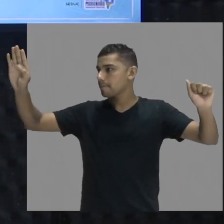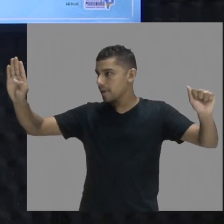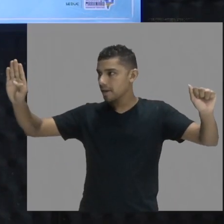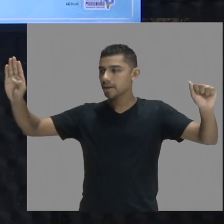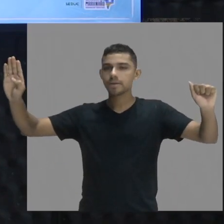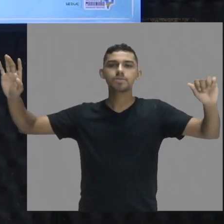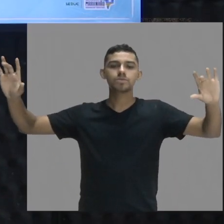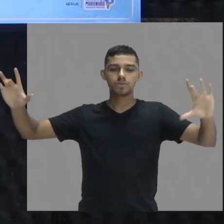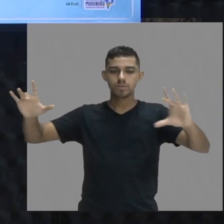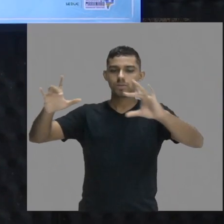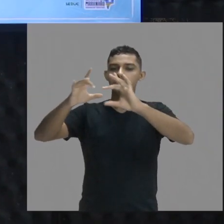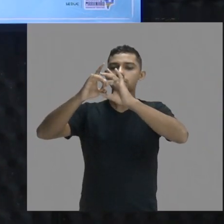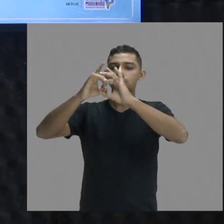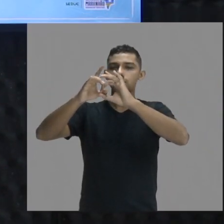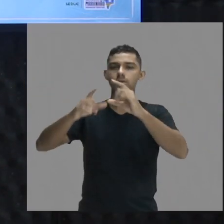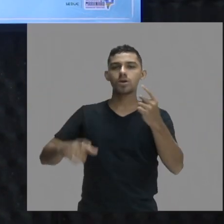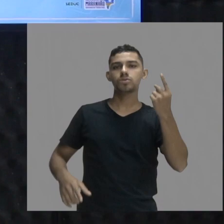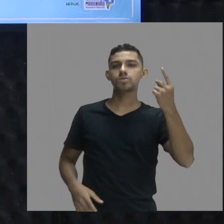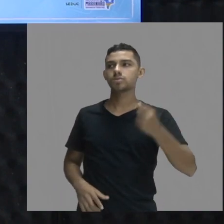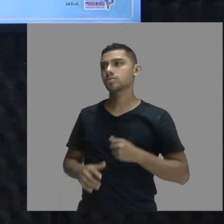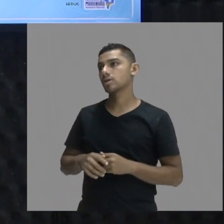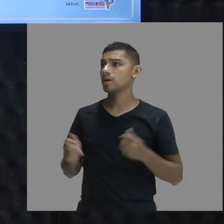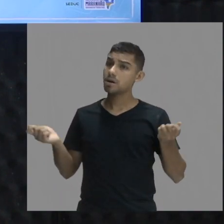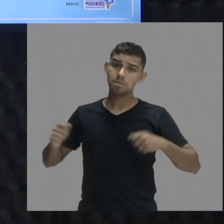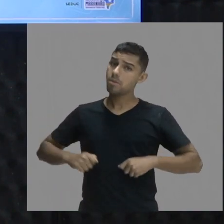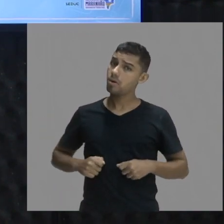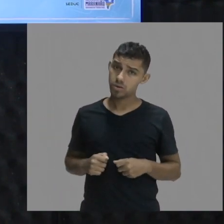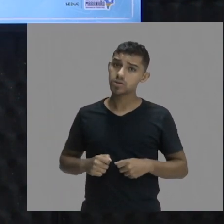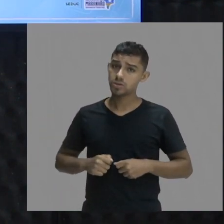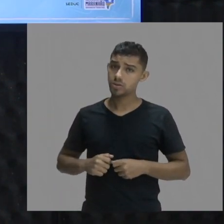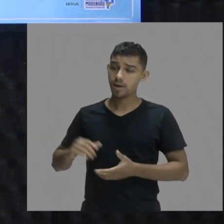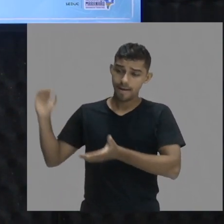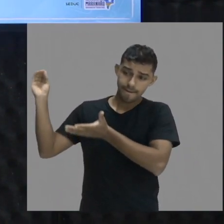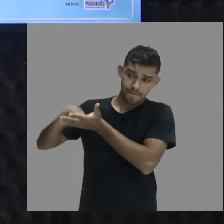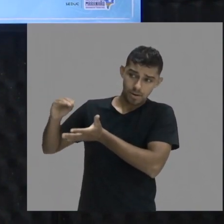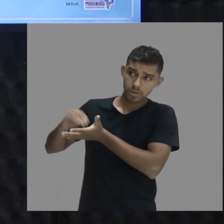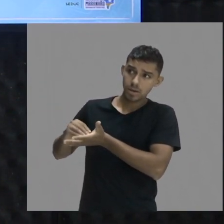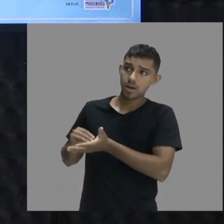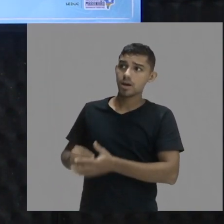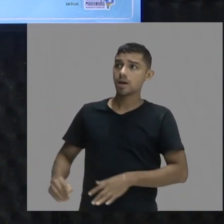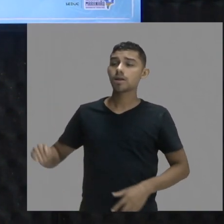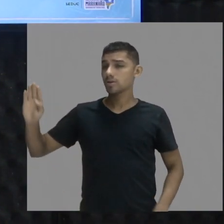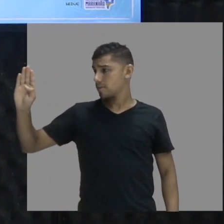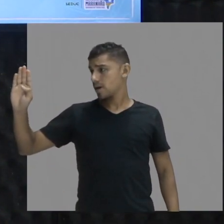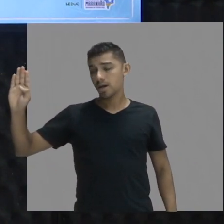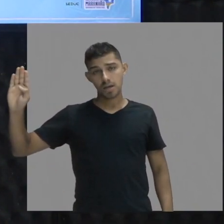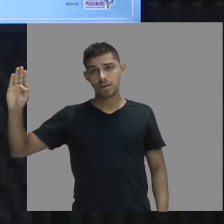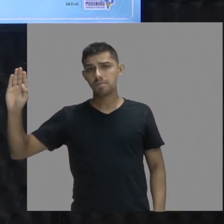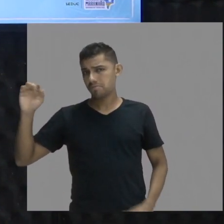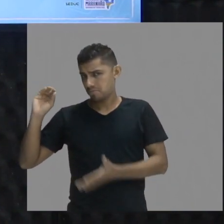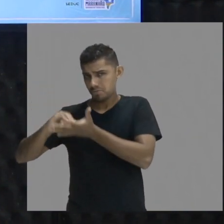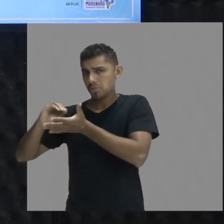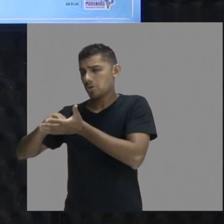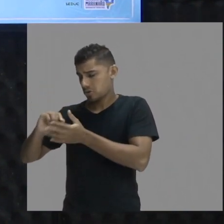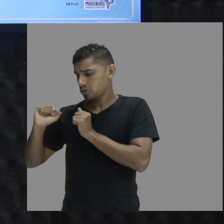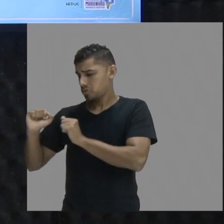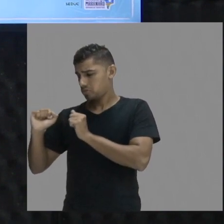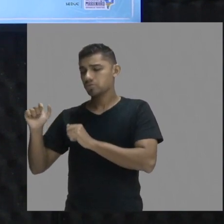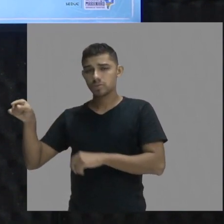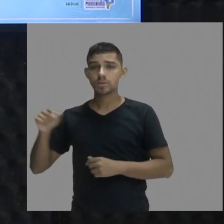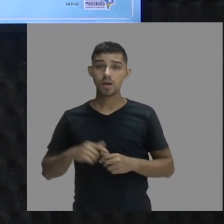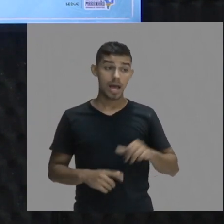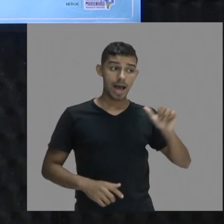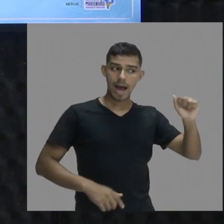um único elemento de B. Você pode sobrar elementos no conjunto B, não pode sobrar elementos no conjunto A.